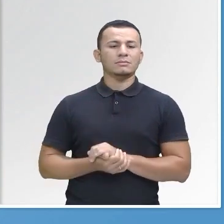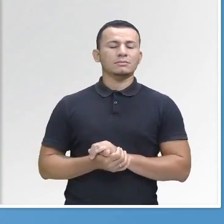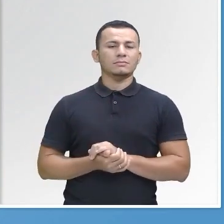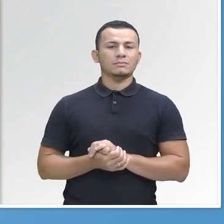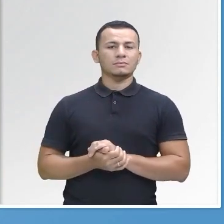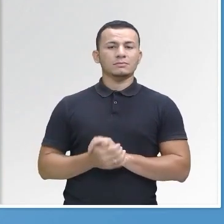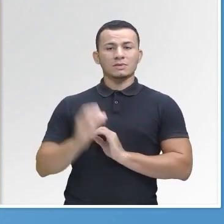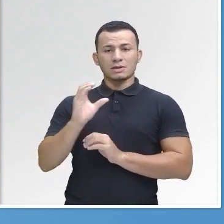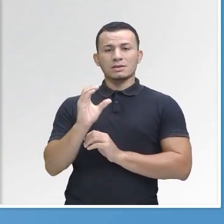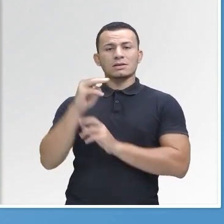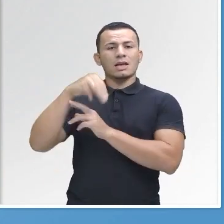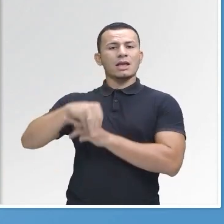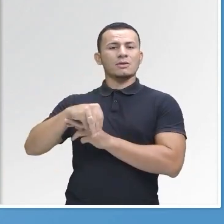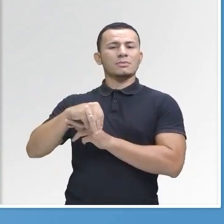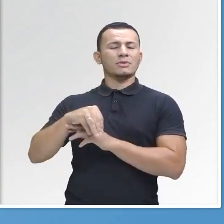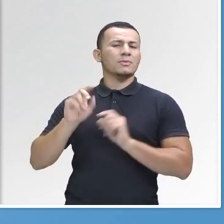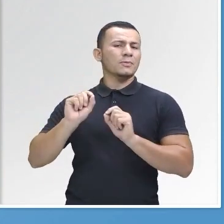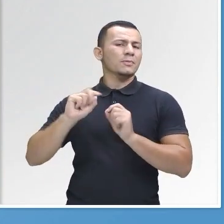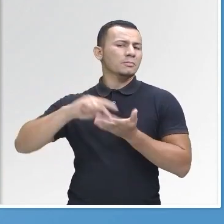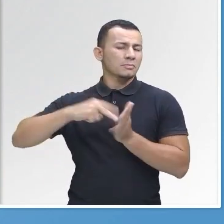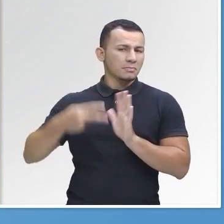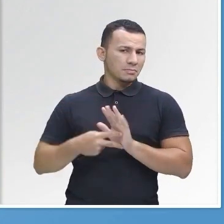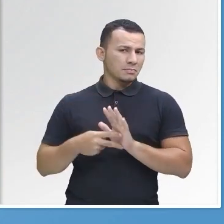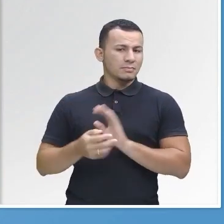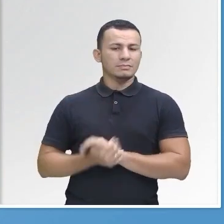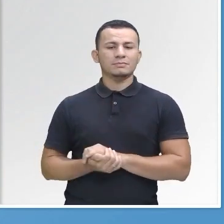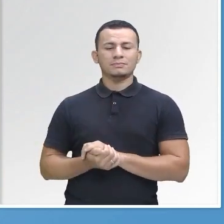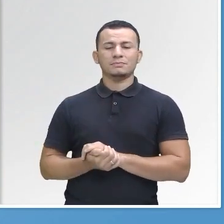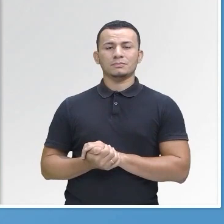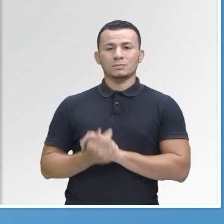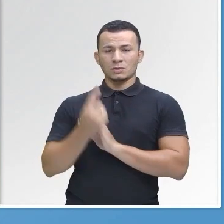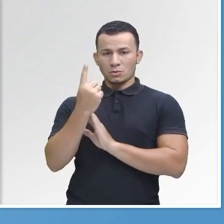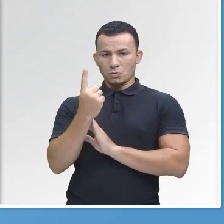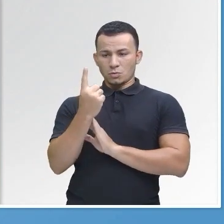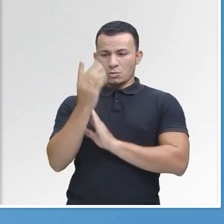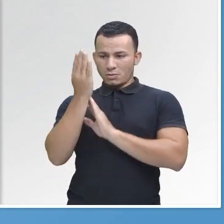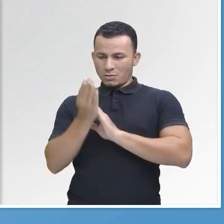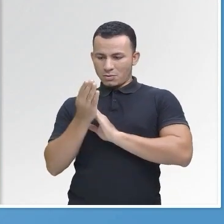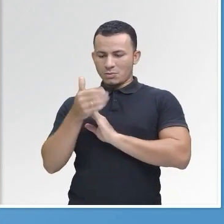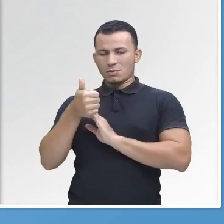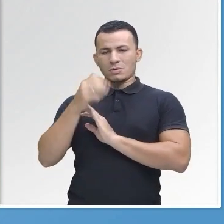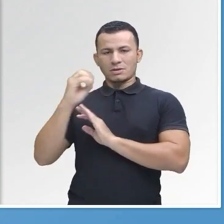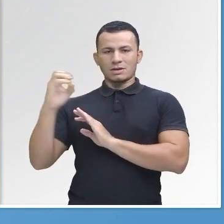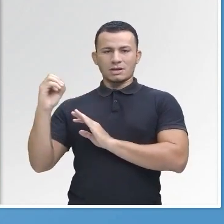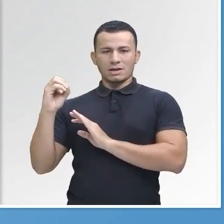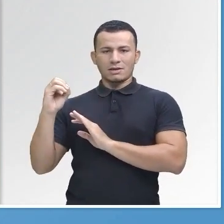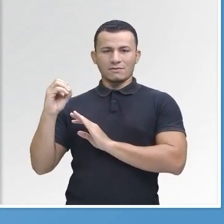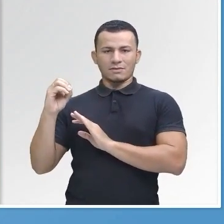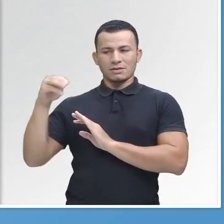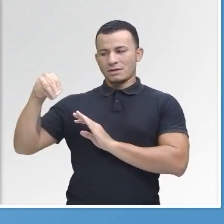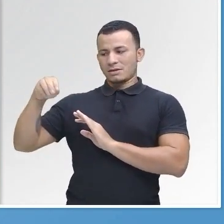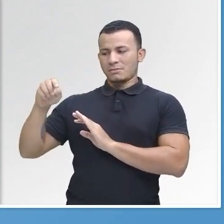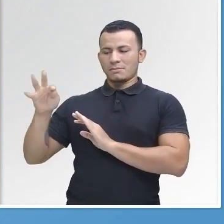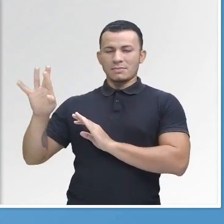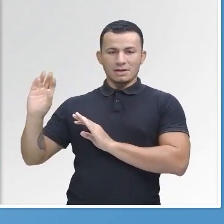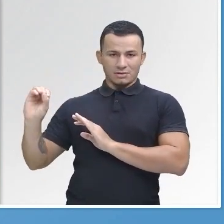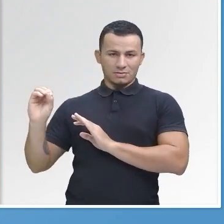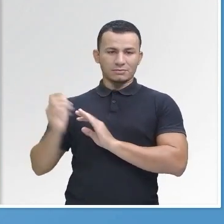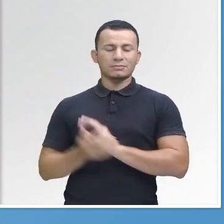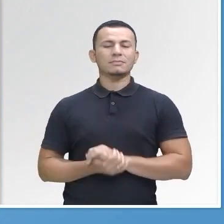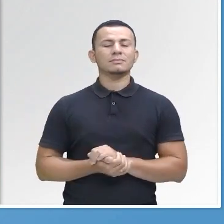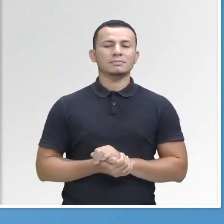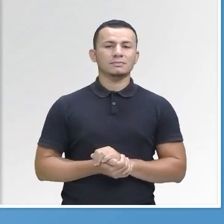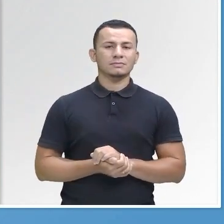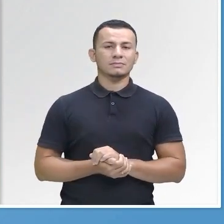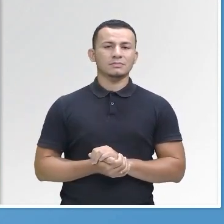Centímetro, olha aí, ó. O que é 1 centímetro? É 1/100º de metro, tá certo? E o que